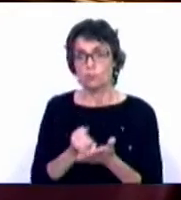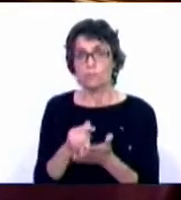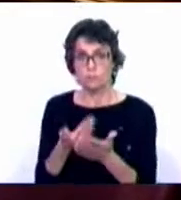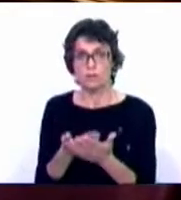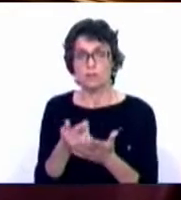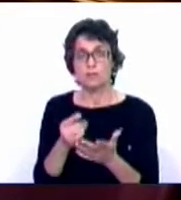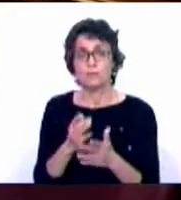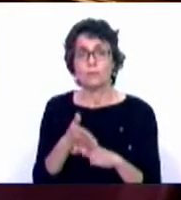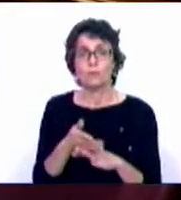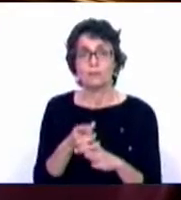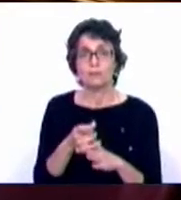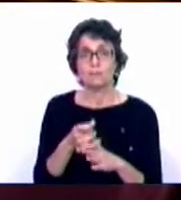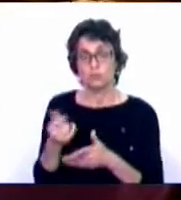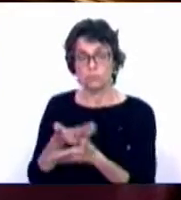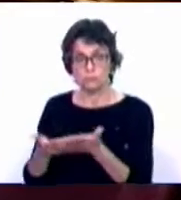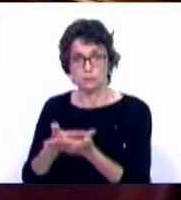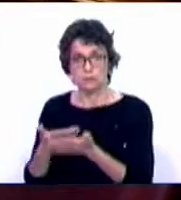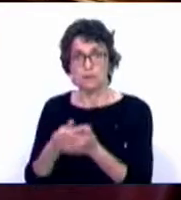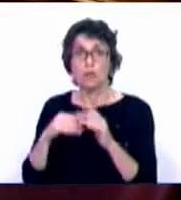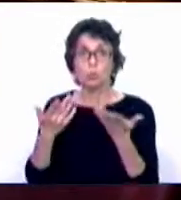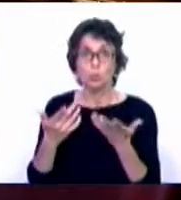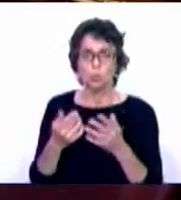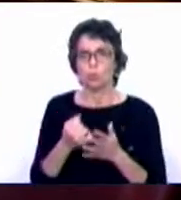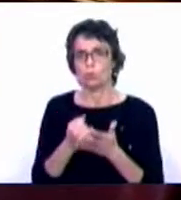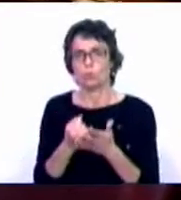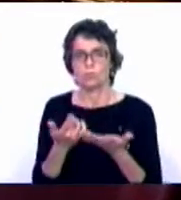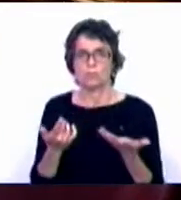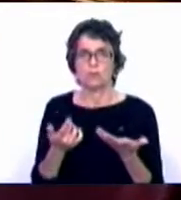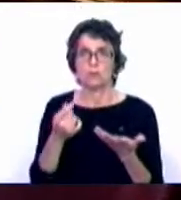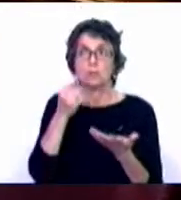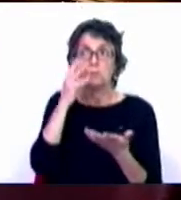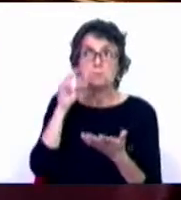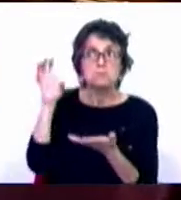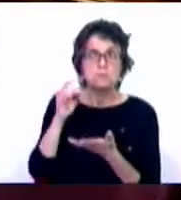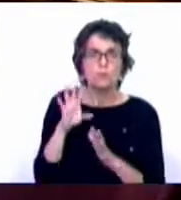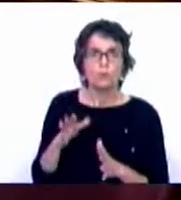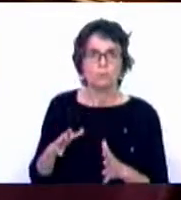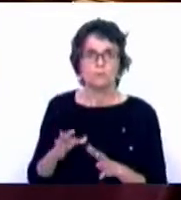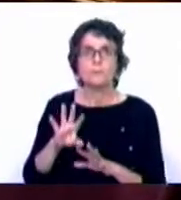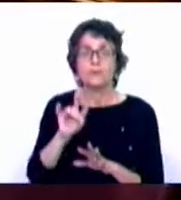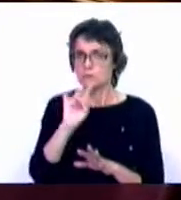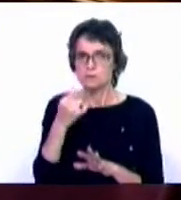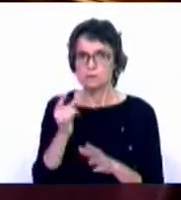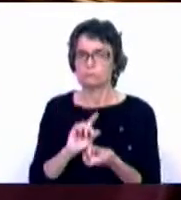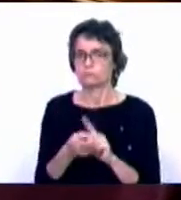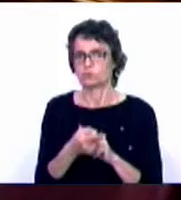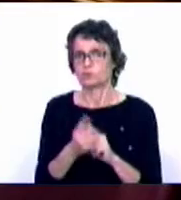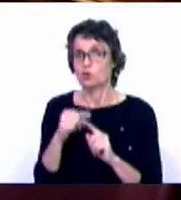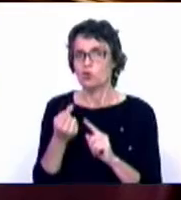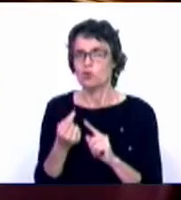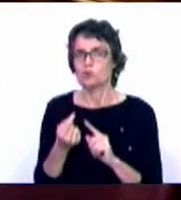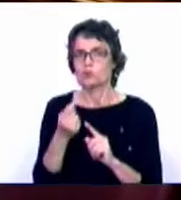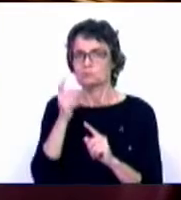crise, não graças aos mercados nem a nenhuma mão invisível. Pelo contrário, foi mesmo graças a uma